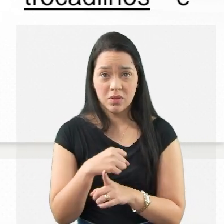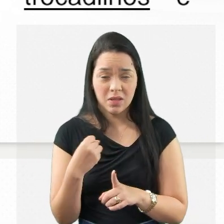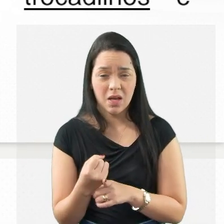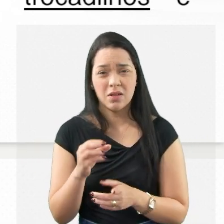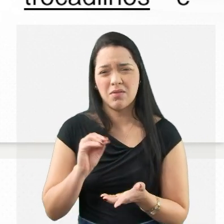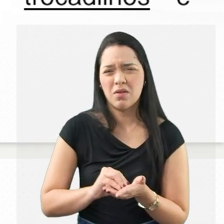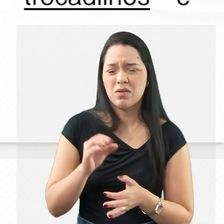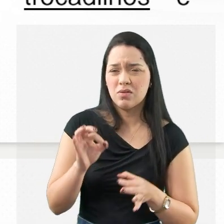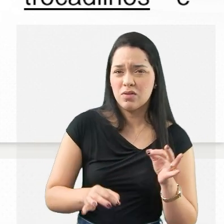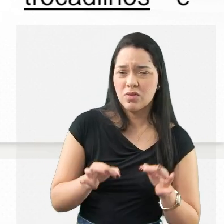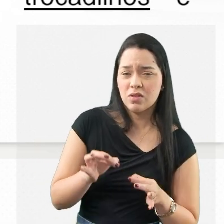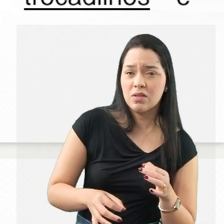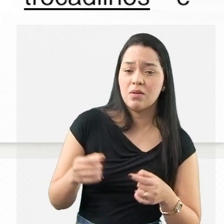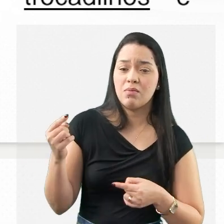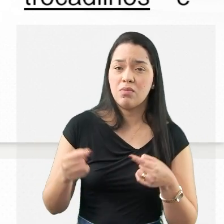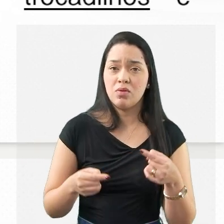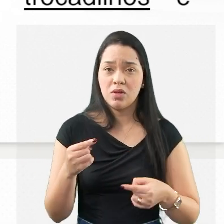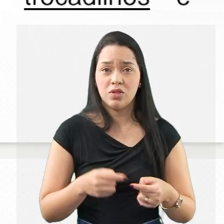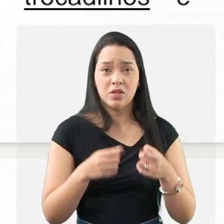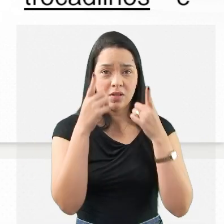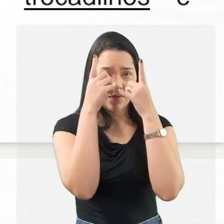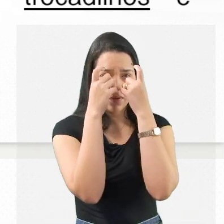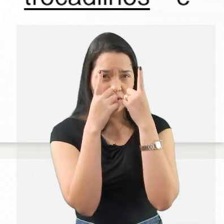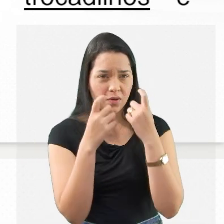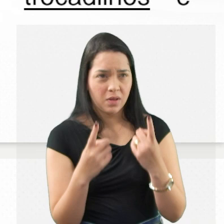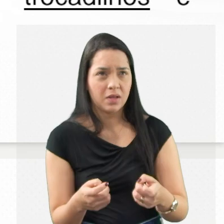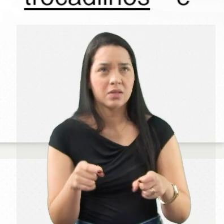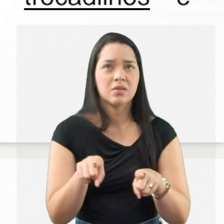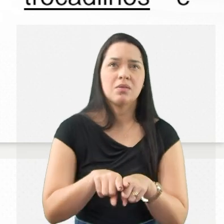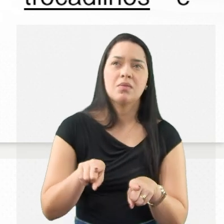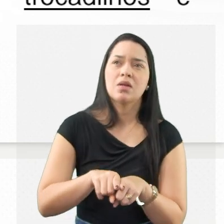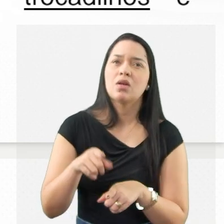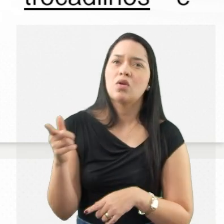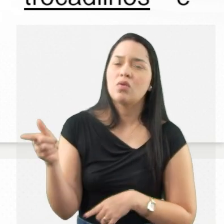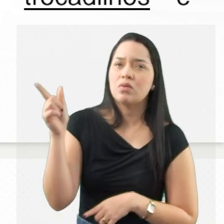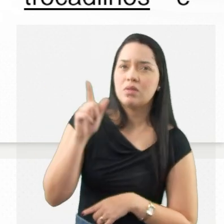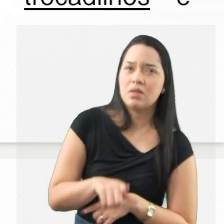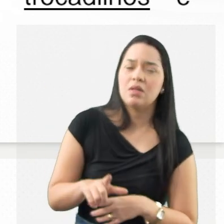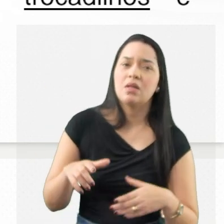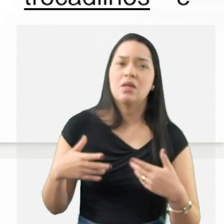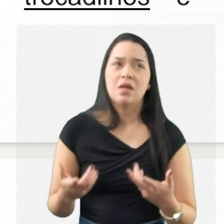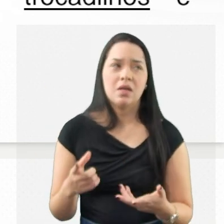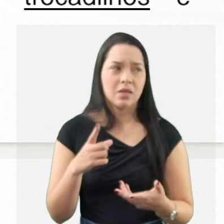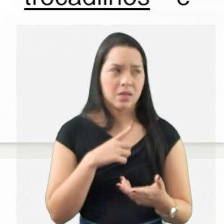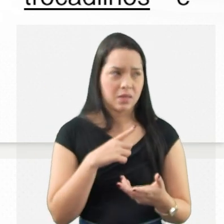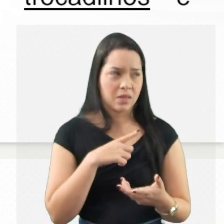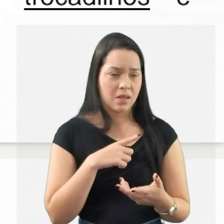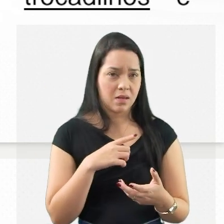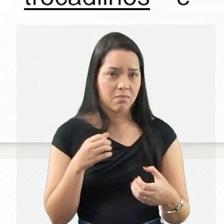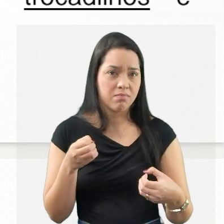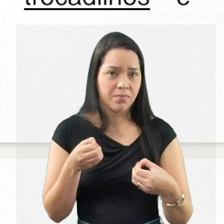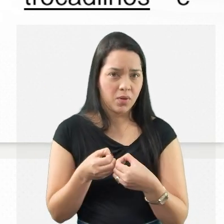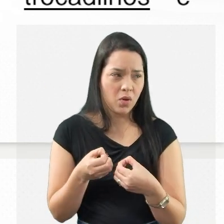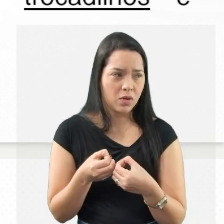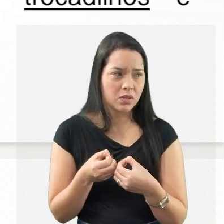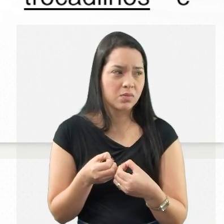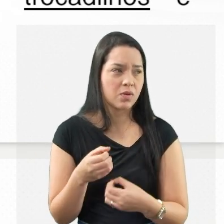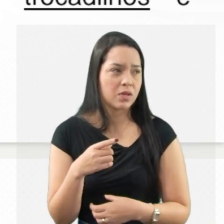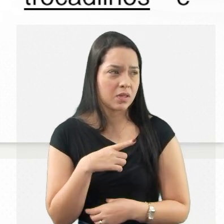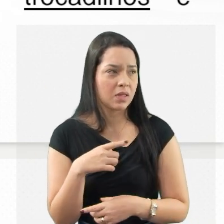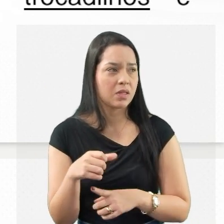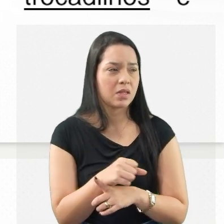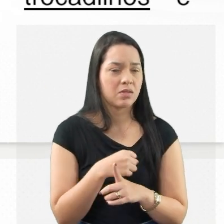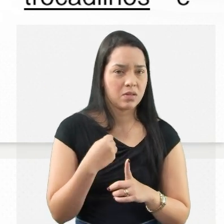injustiça, política, violência, e para a gente conseguir trazer, fazer com que isso fique mais próximo